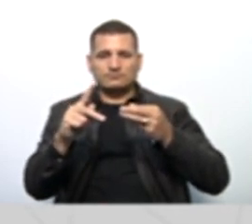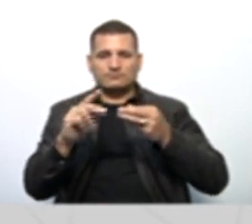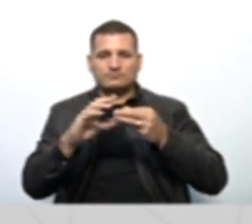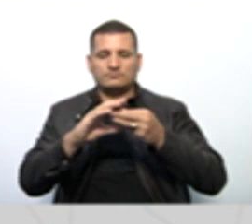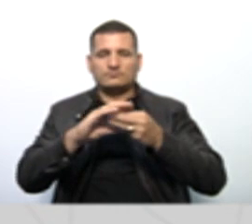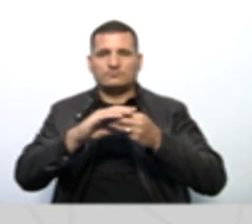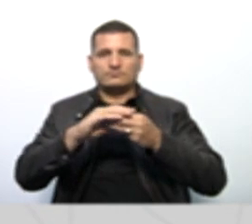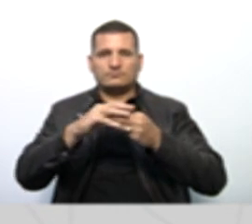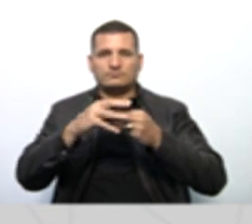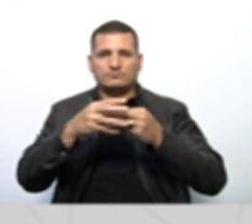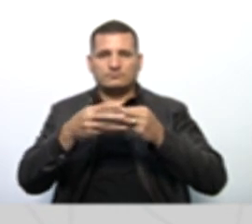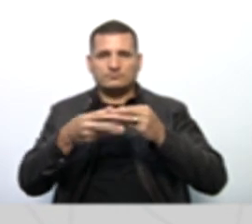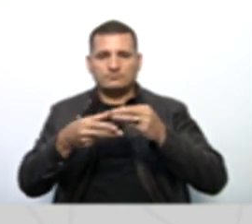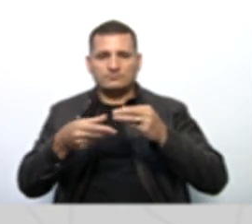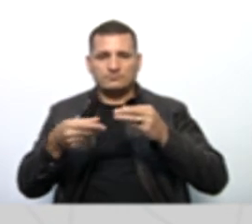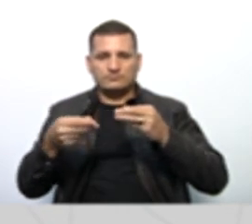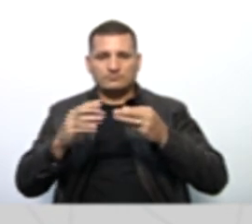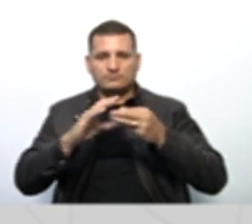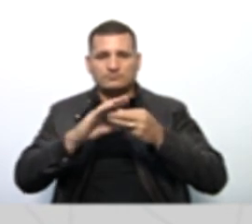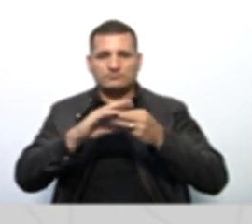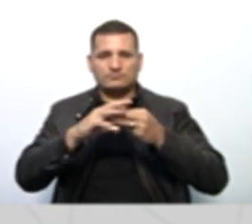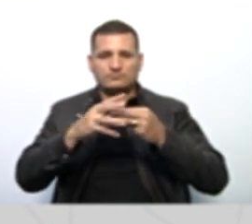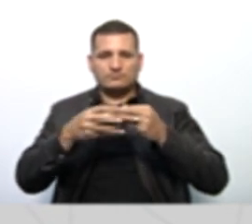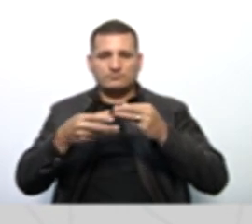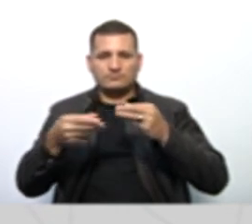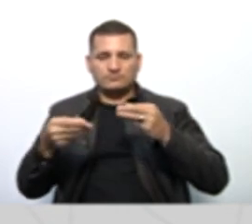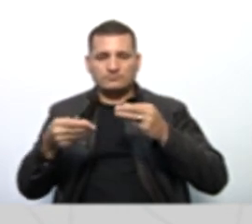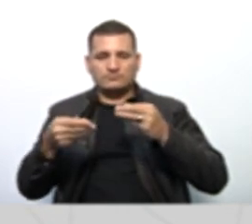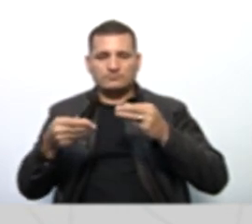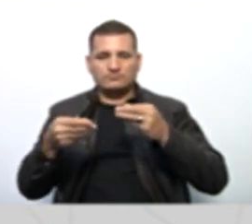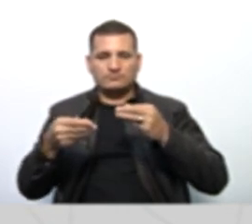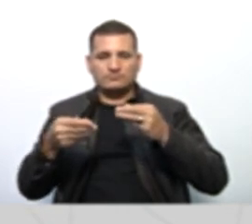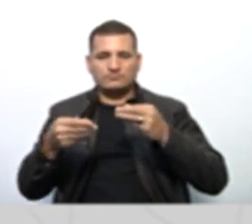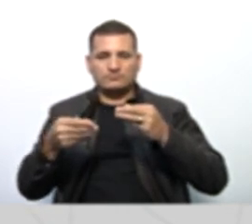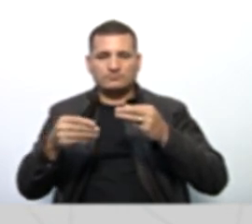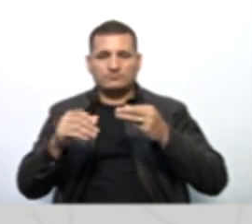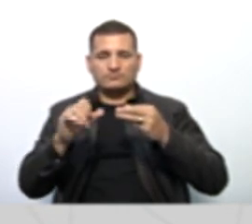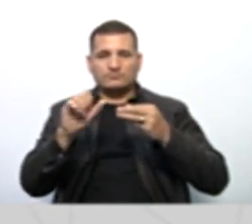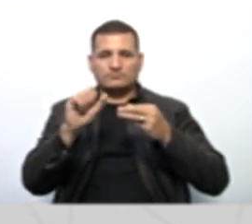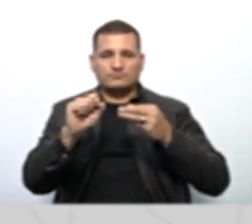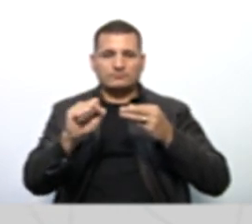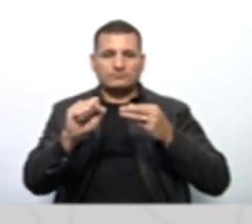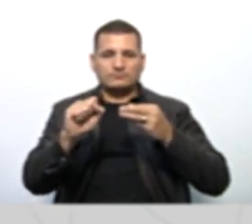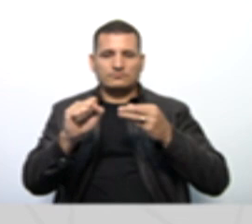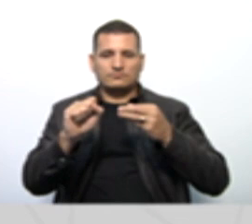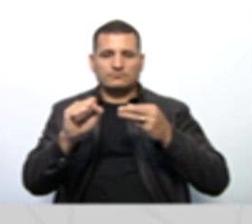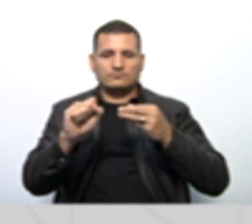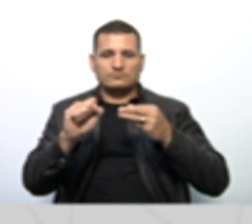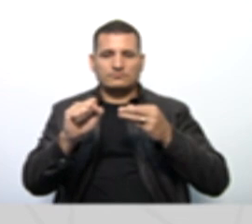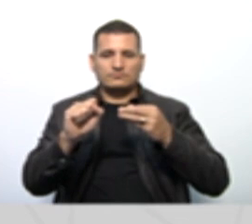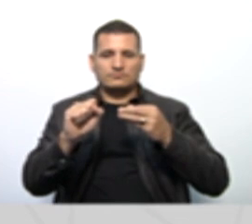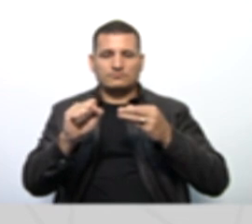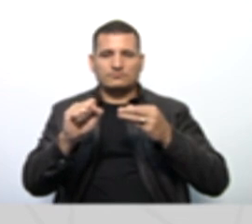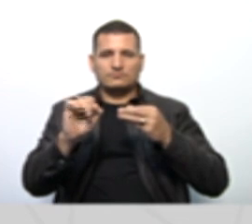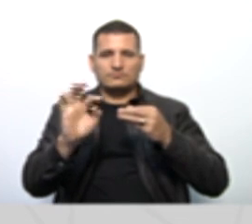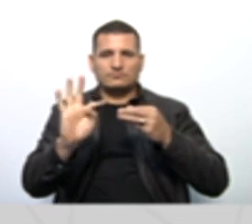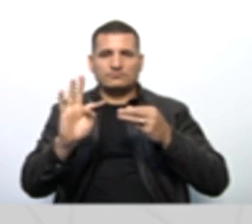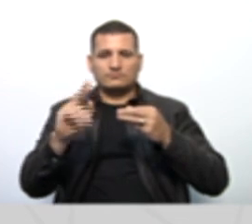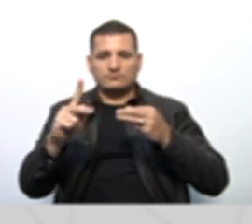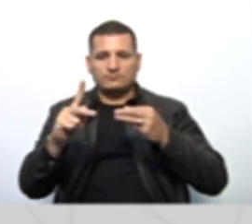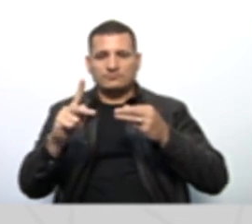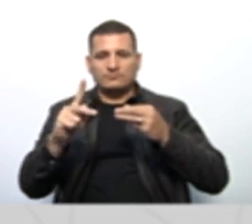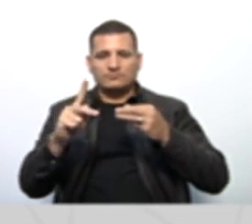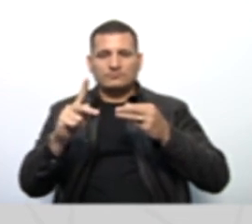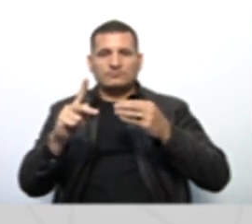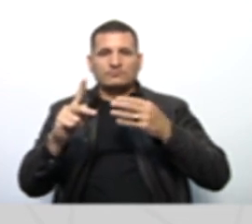malha que vem pra poder proteger todos os filhos e já no segundo que foi mencionado que é o mais utilizado